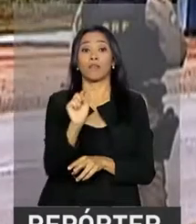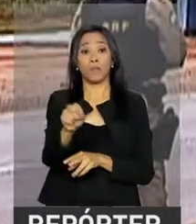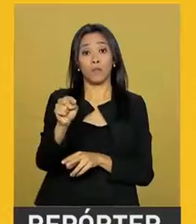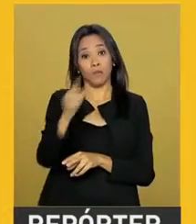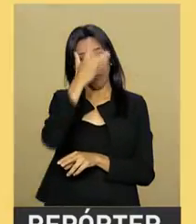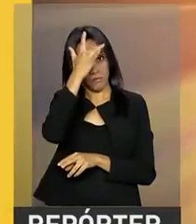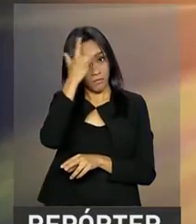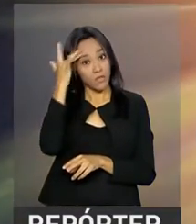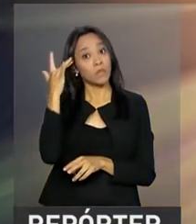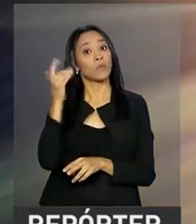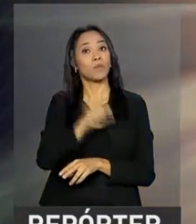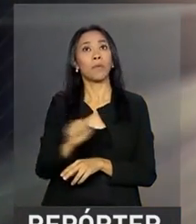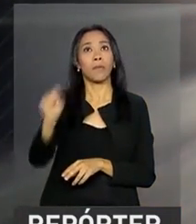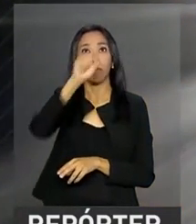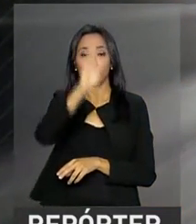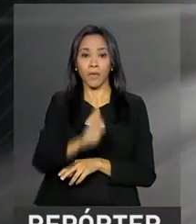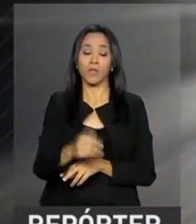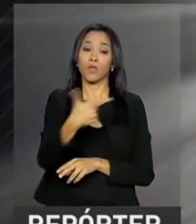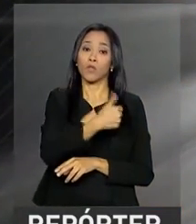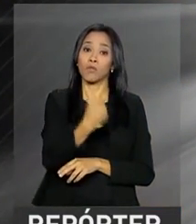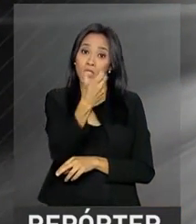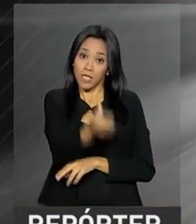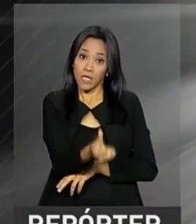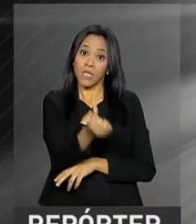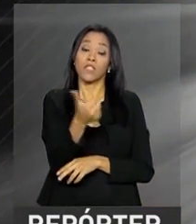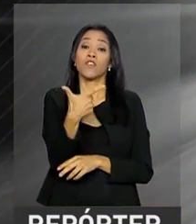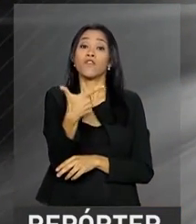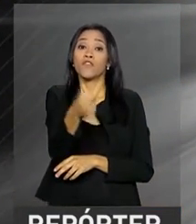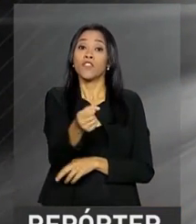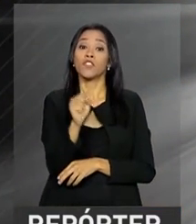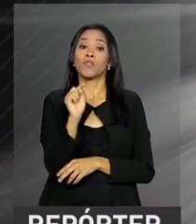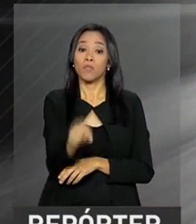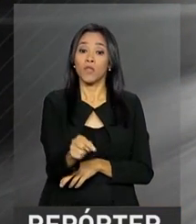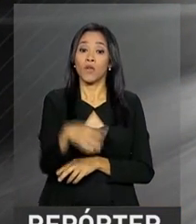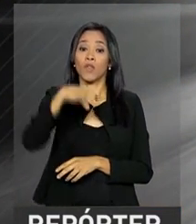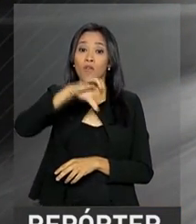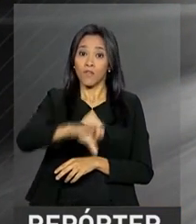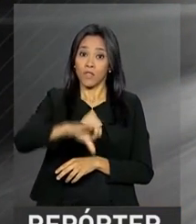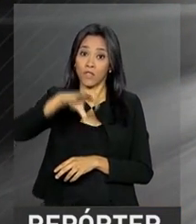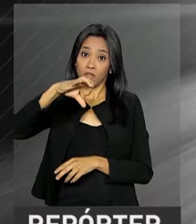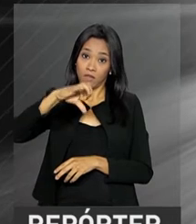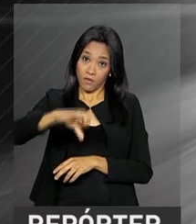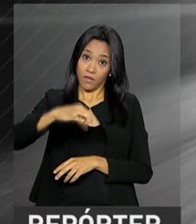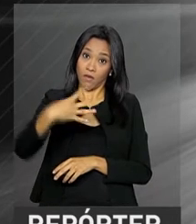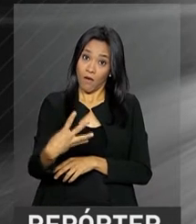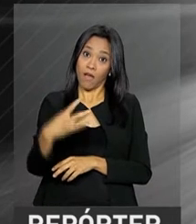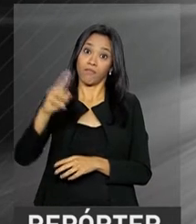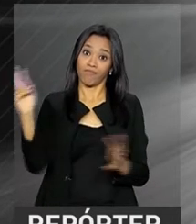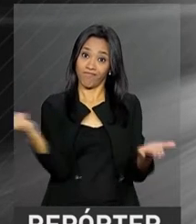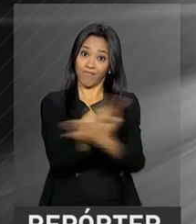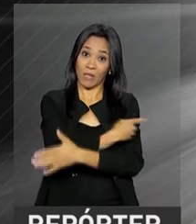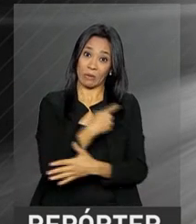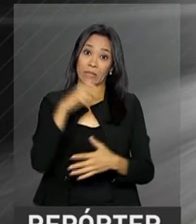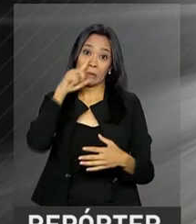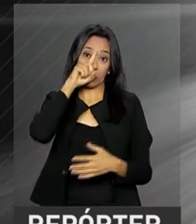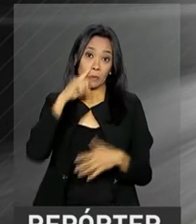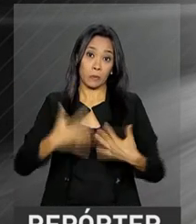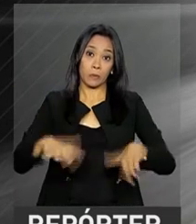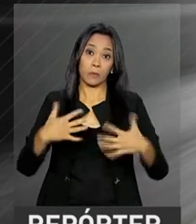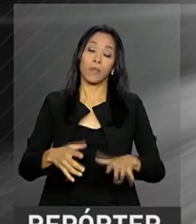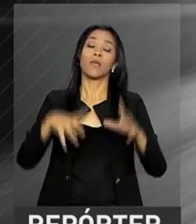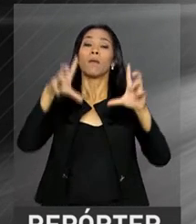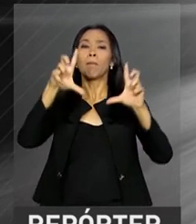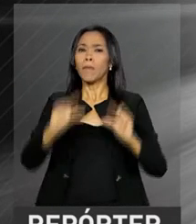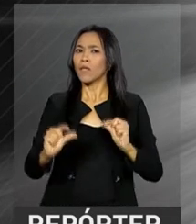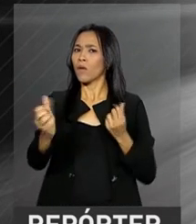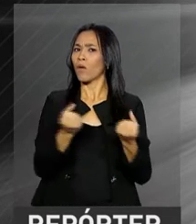todo o país. Em 2016, foram 20.994 acidentes graves em rodovias federais. Índice menor